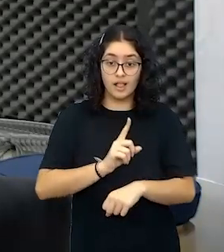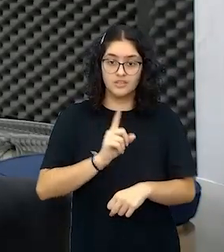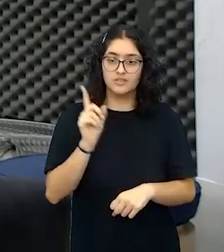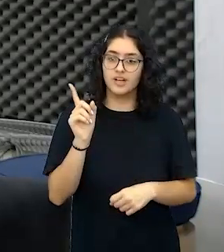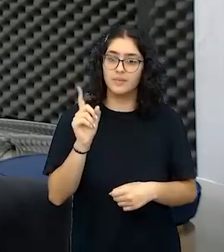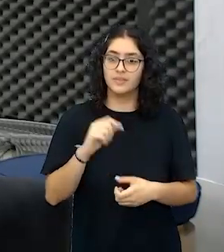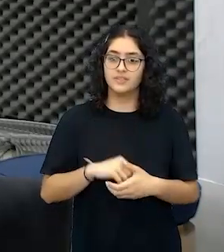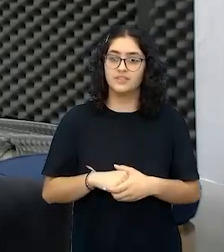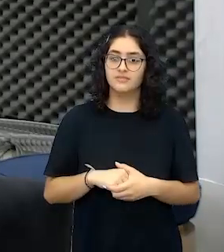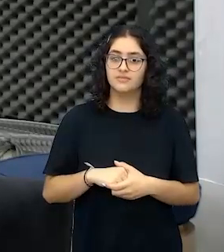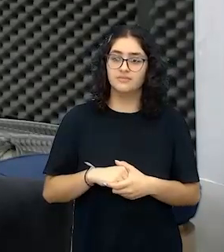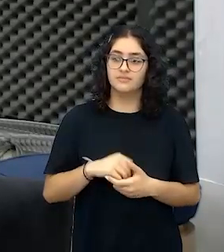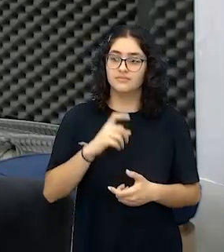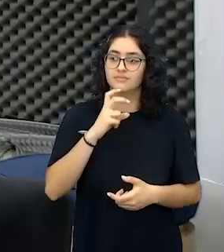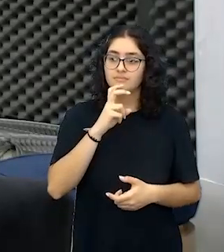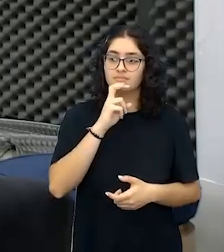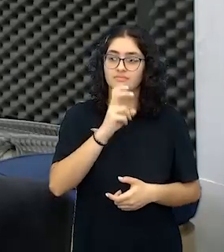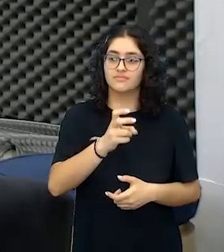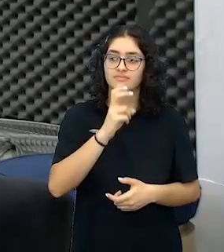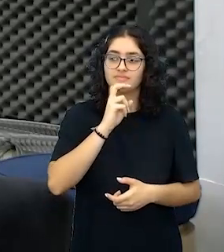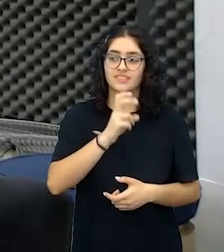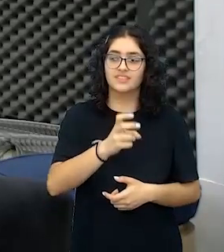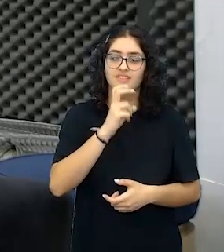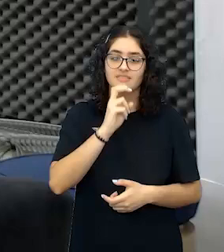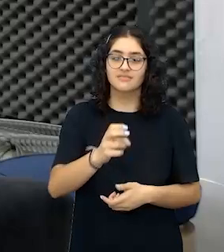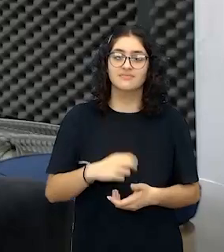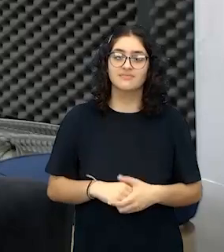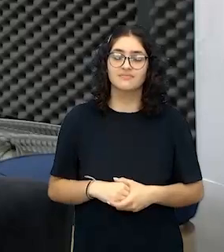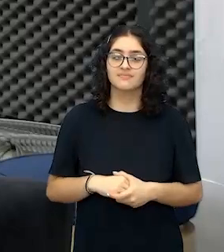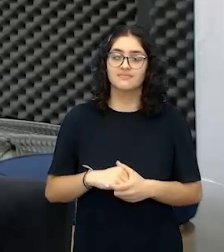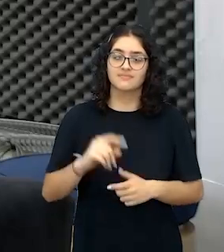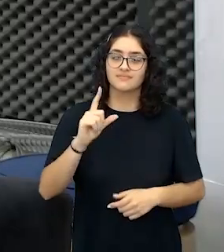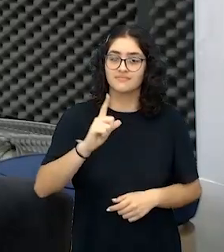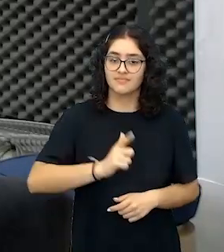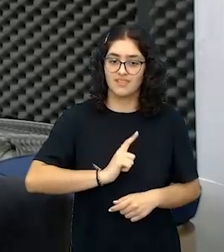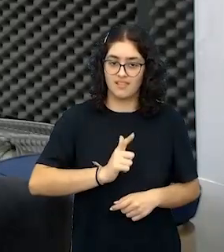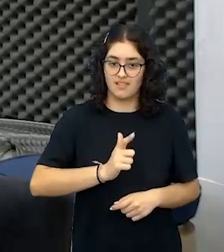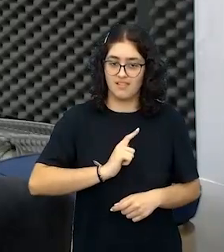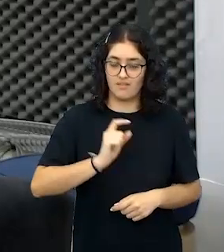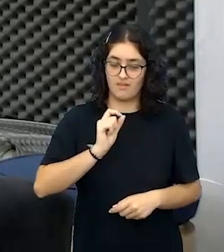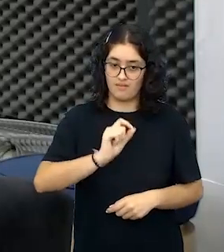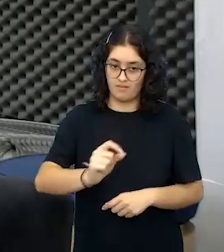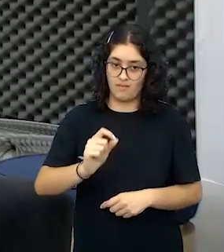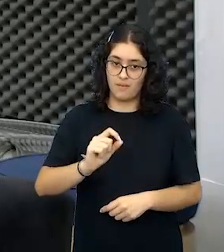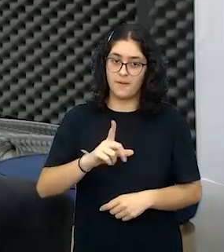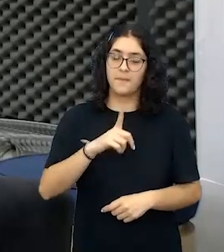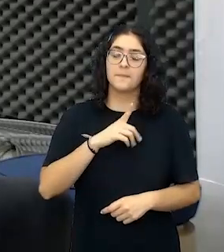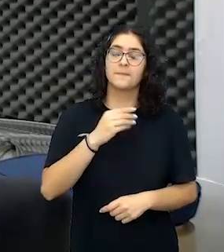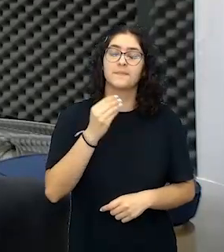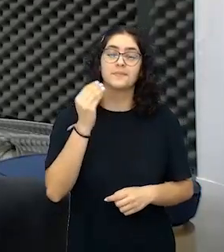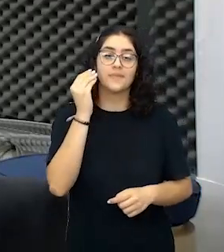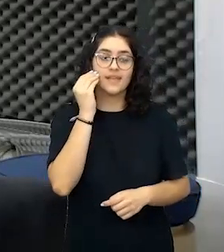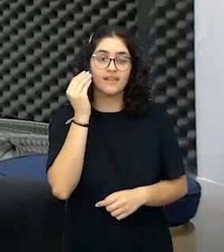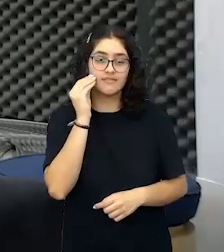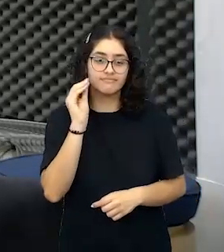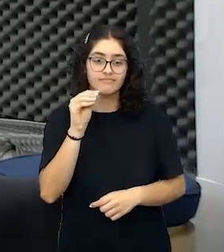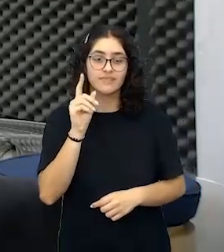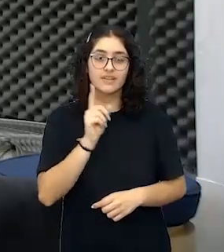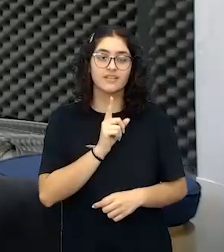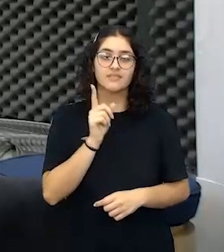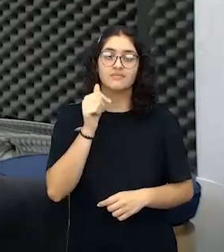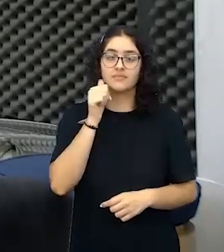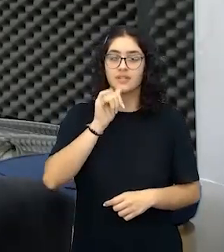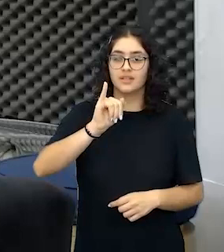Sorocaba. E nós apresentamos lá, no primeiro dia, um beijo para a Ilana, que foi sobre redes